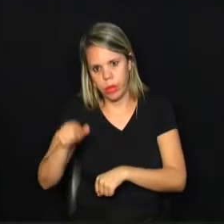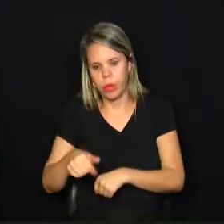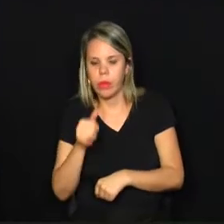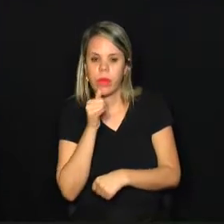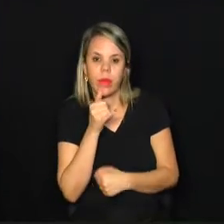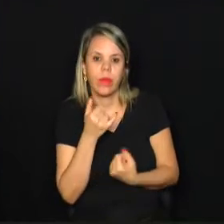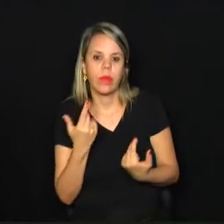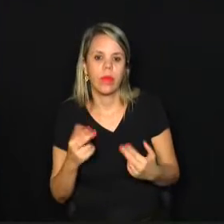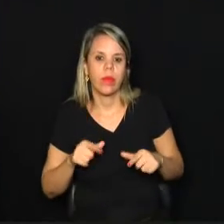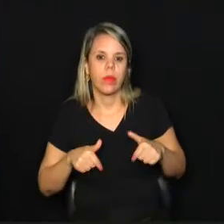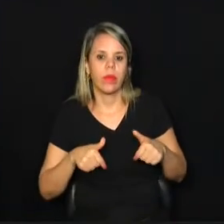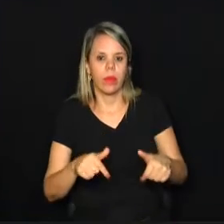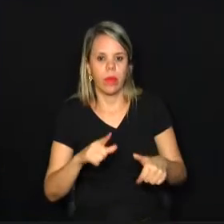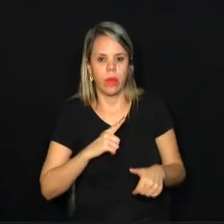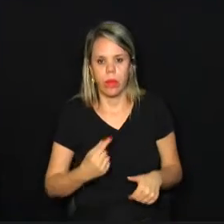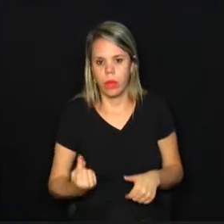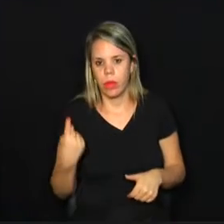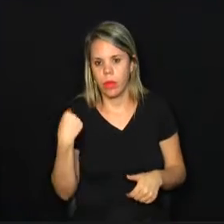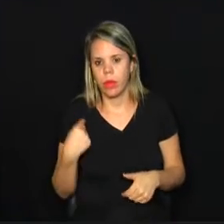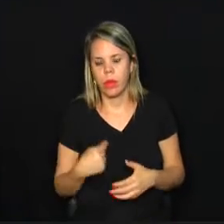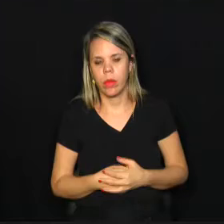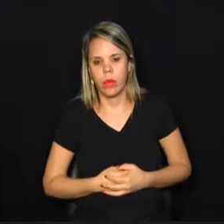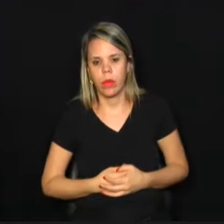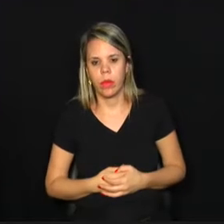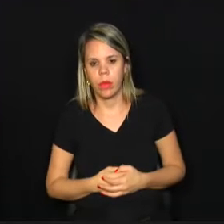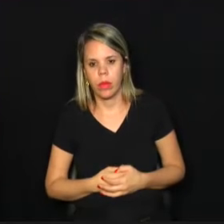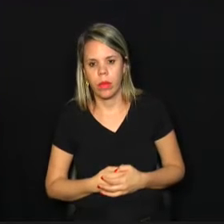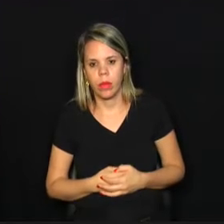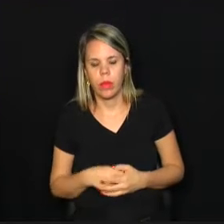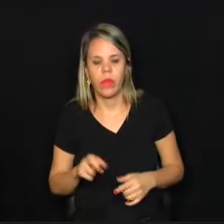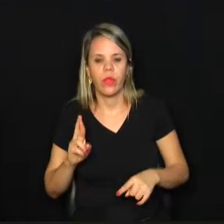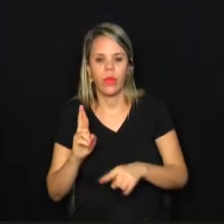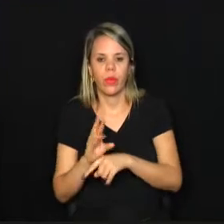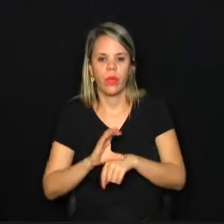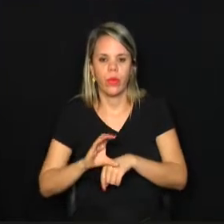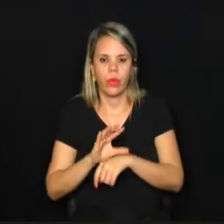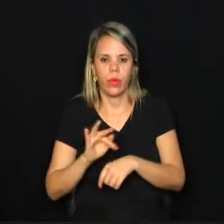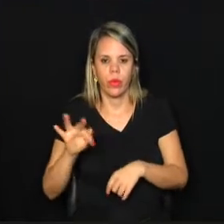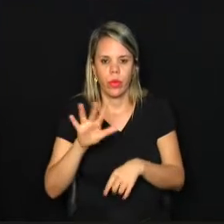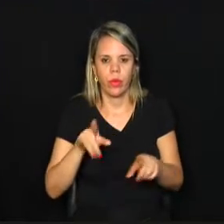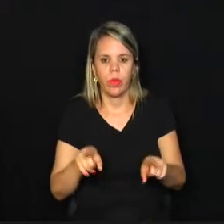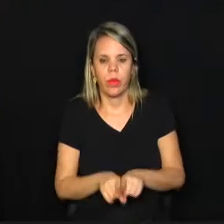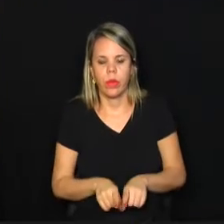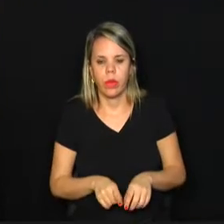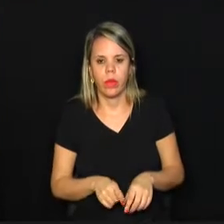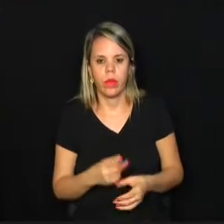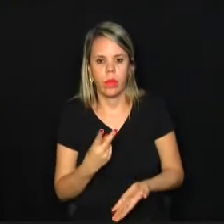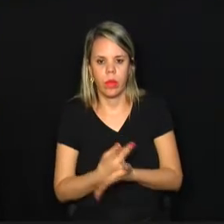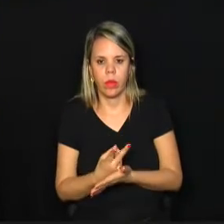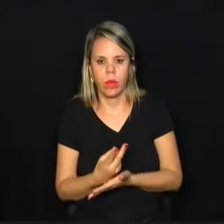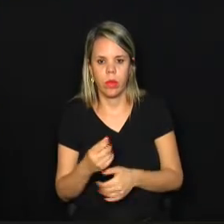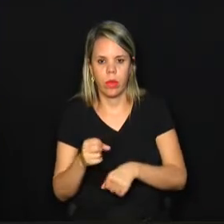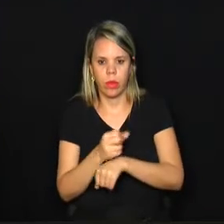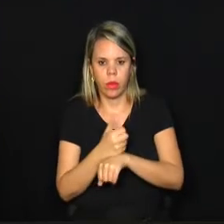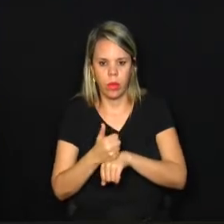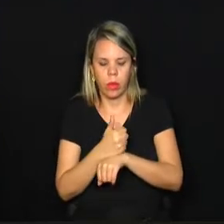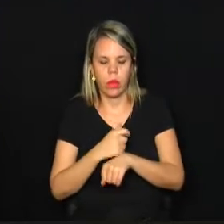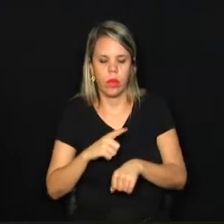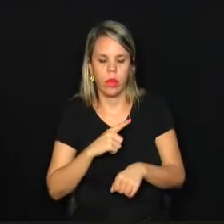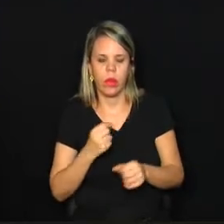na ação existia uma referência à Constituição Federal também, que mesmo esses cargos teriam que ter